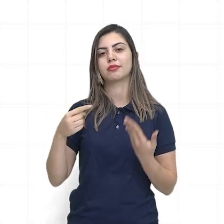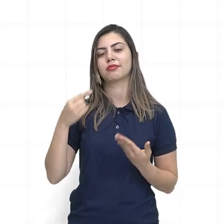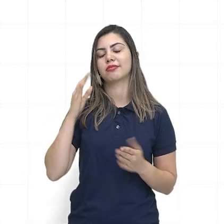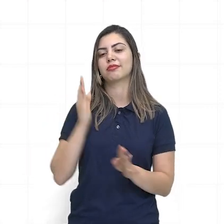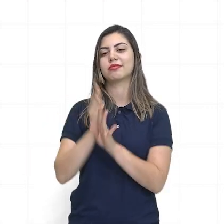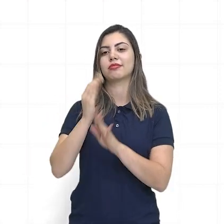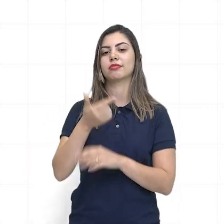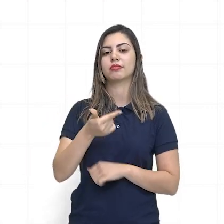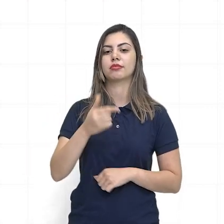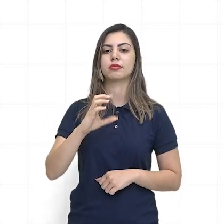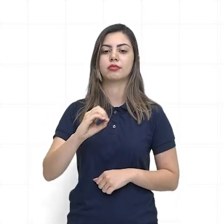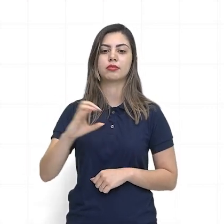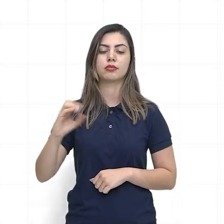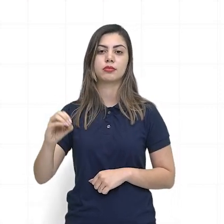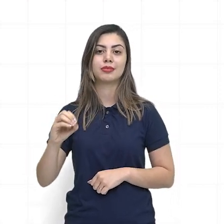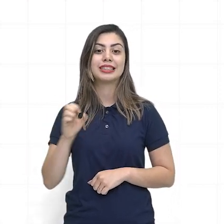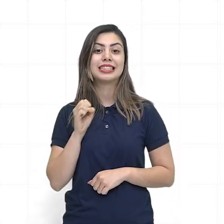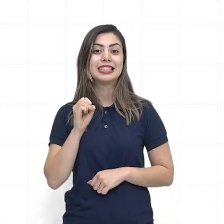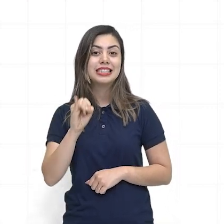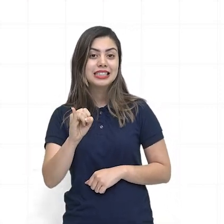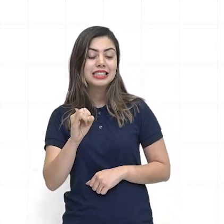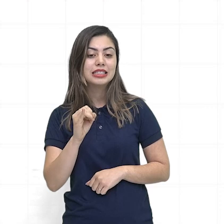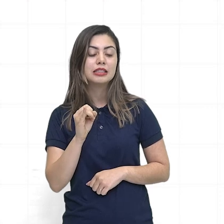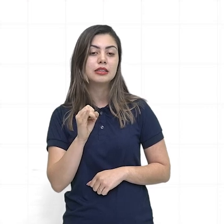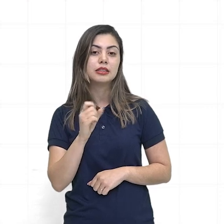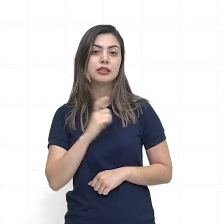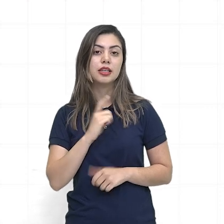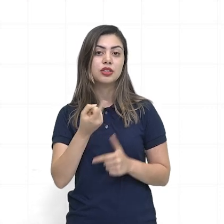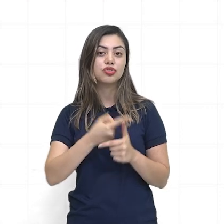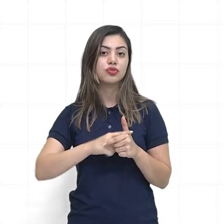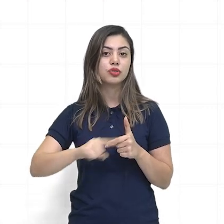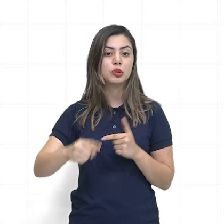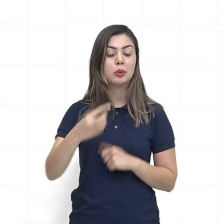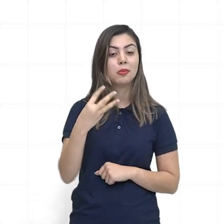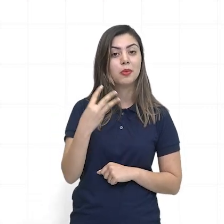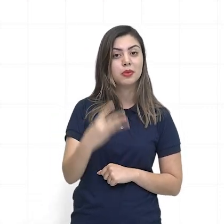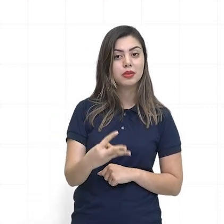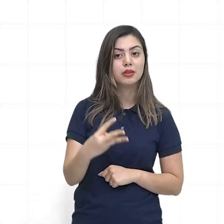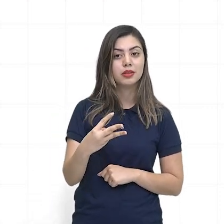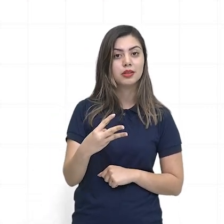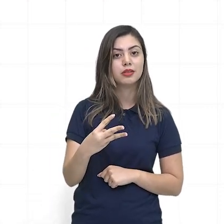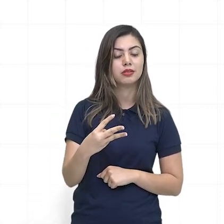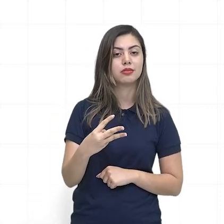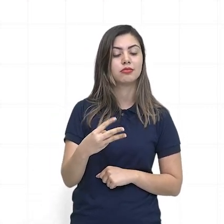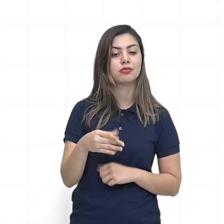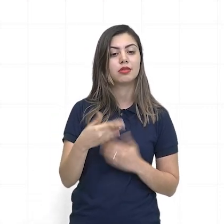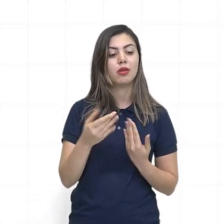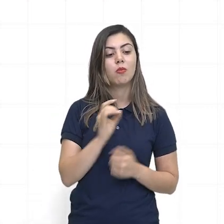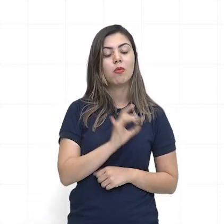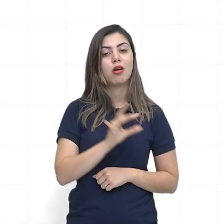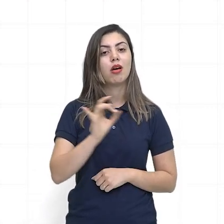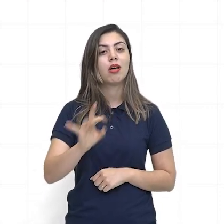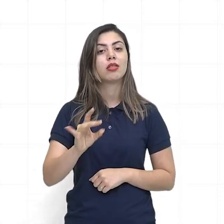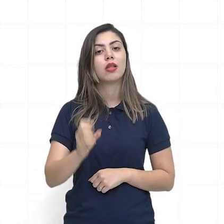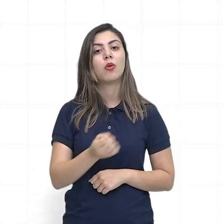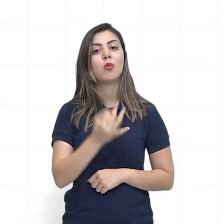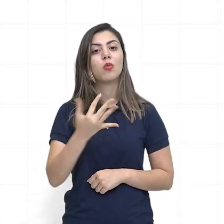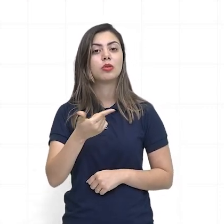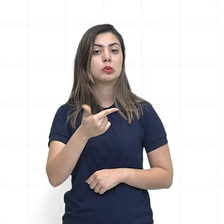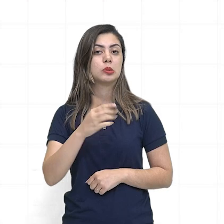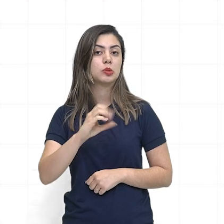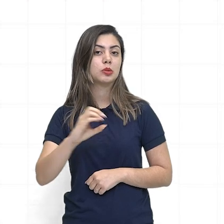lá. Quer dizer, se eu fosse dividir isso por 3, cada um ia ficar com